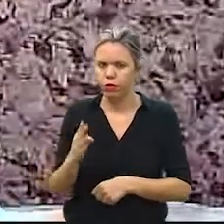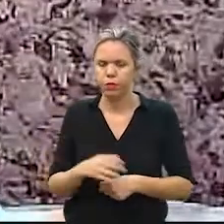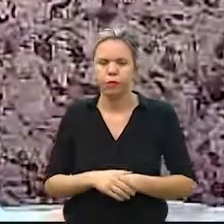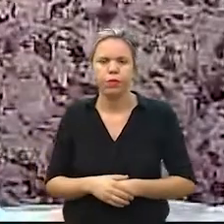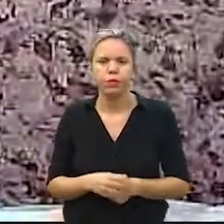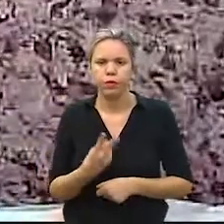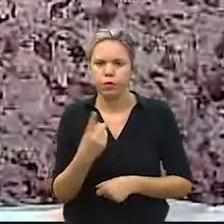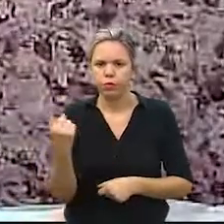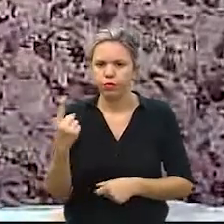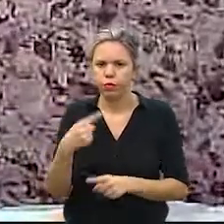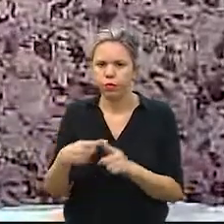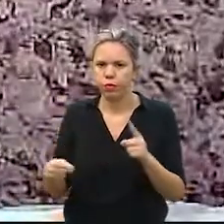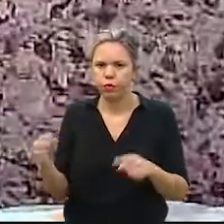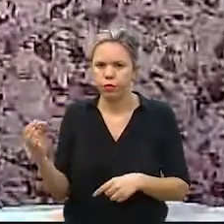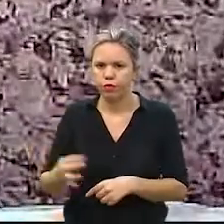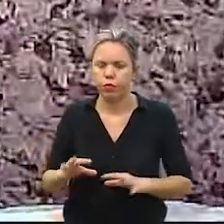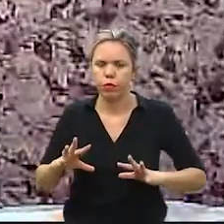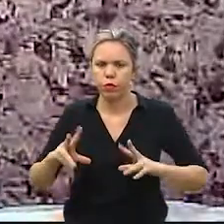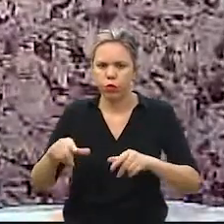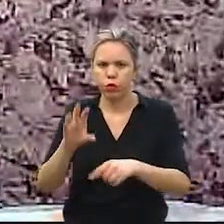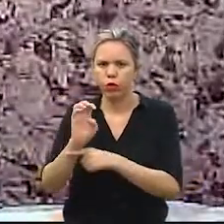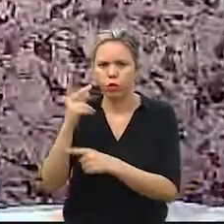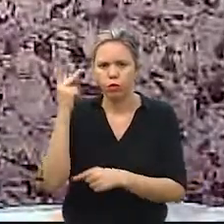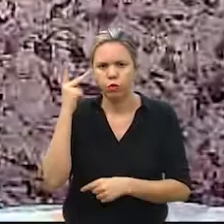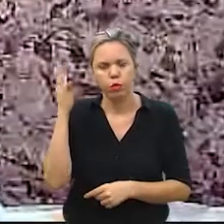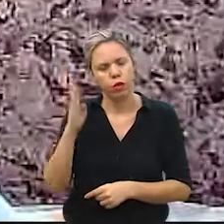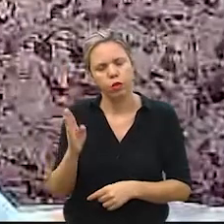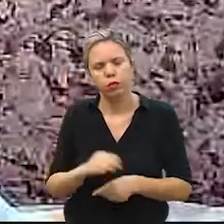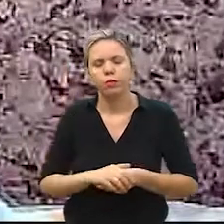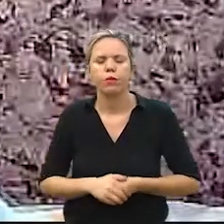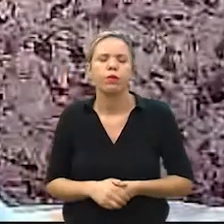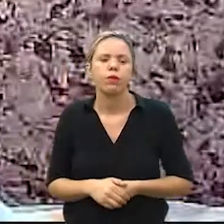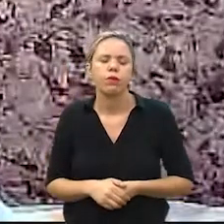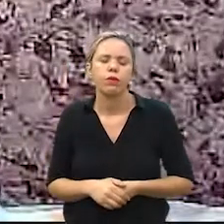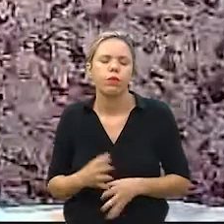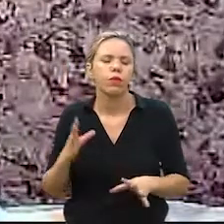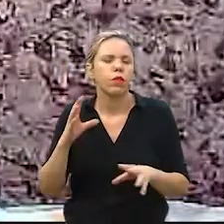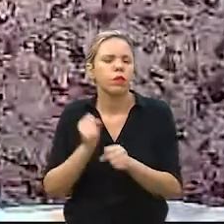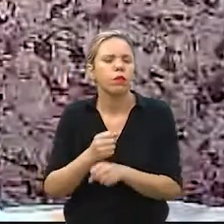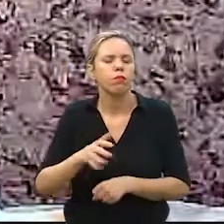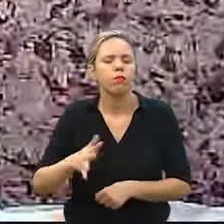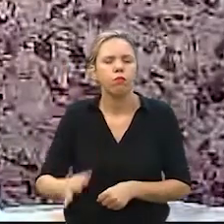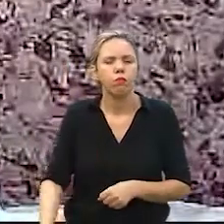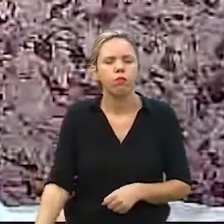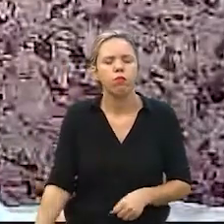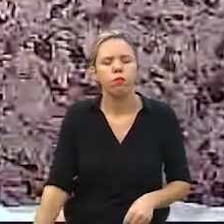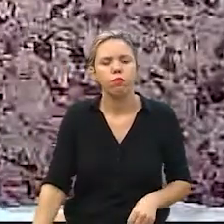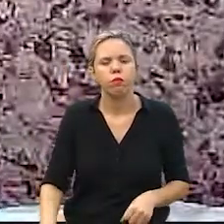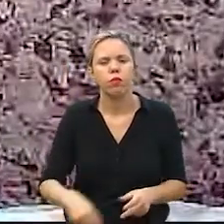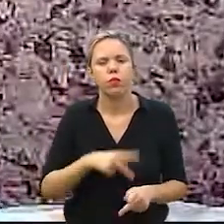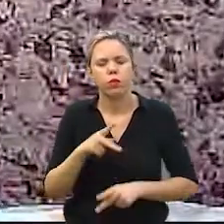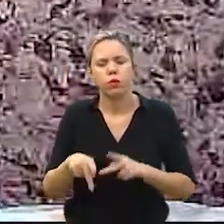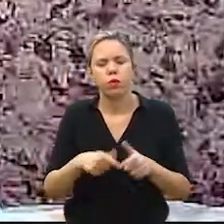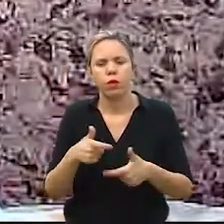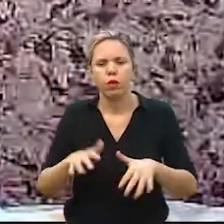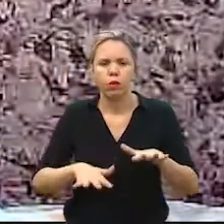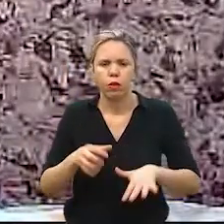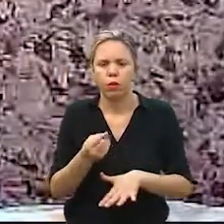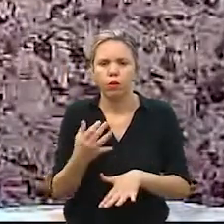e 21,5% para todos os estados do Brasil. Numa conta que leva em consideração a população,